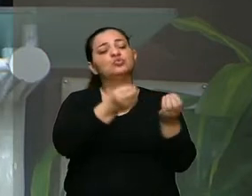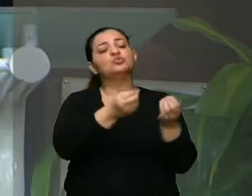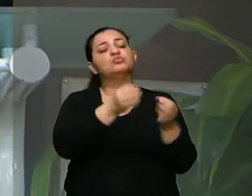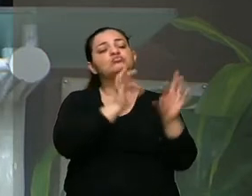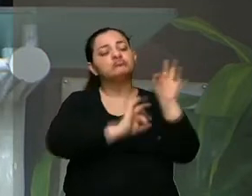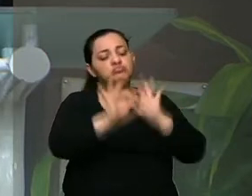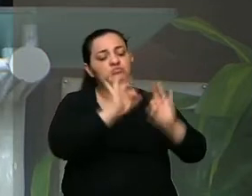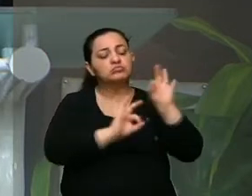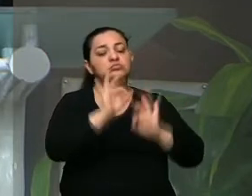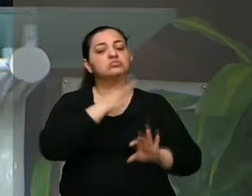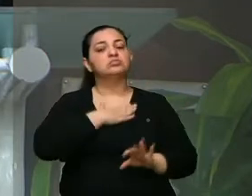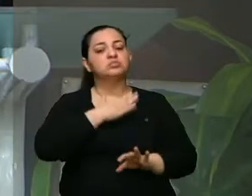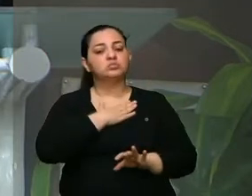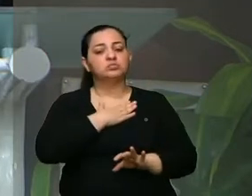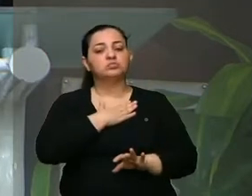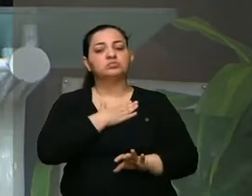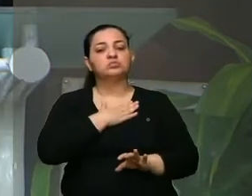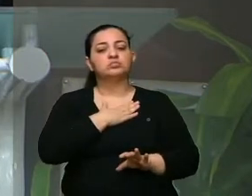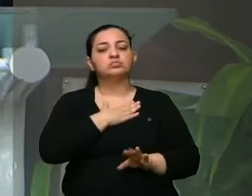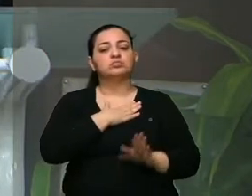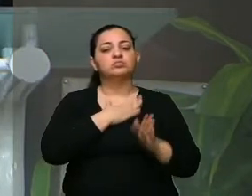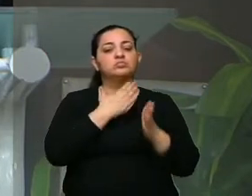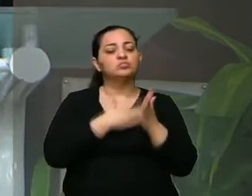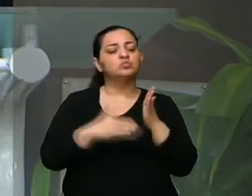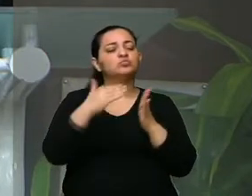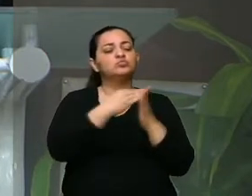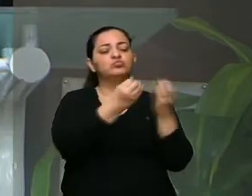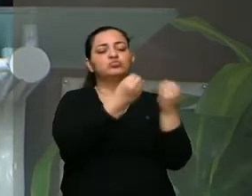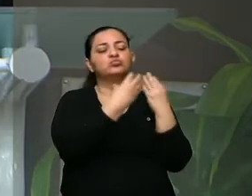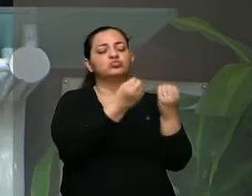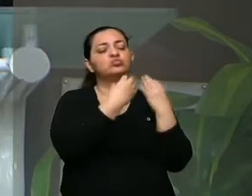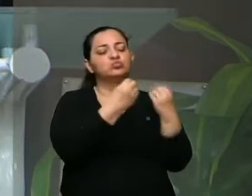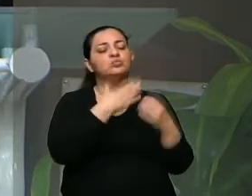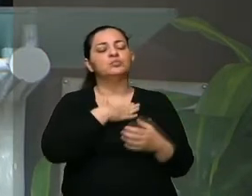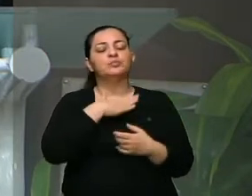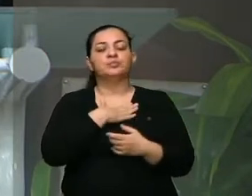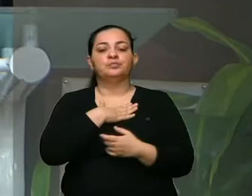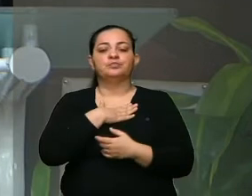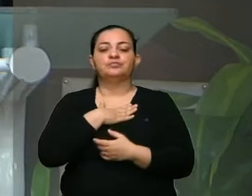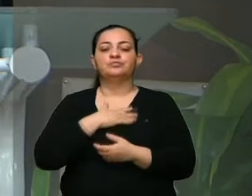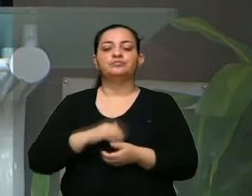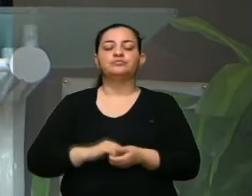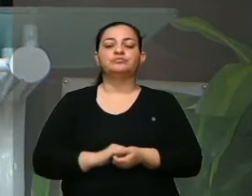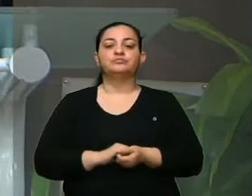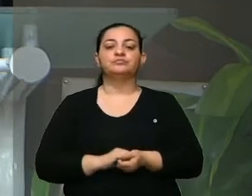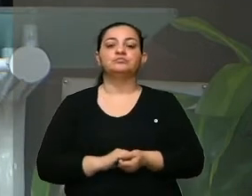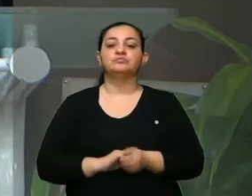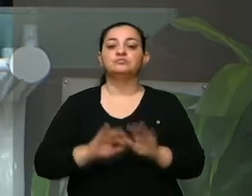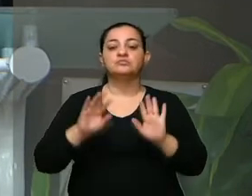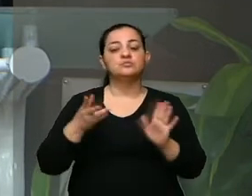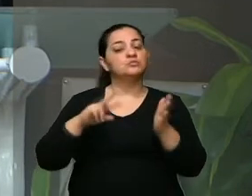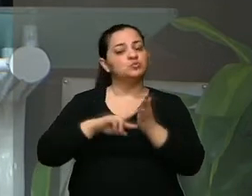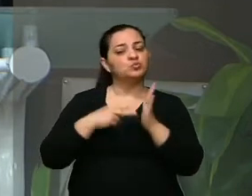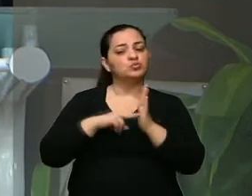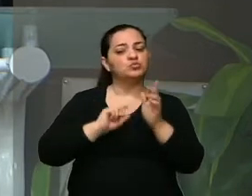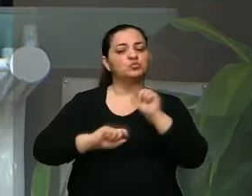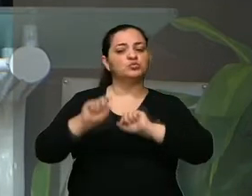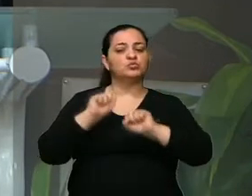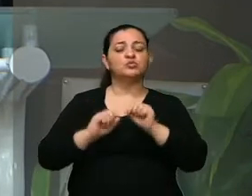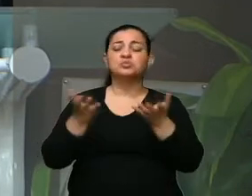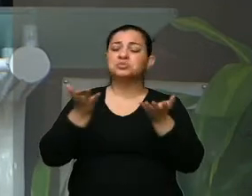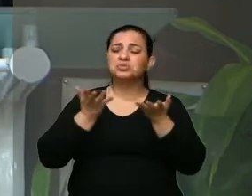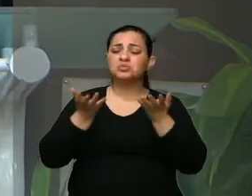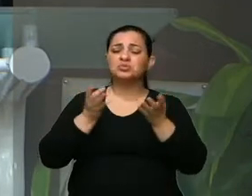prepare com aquilo que você me ensinou em outras palavras foi isso eu